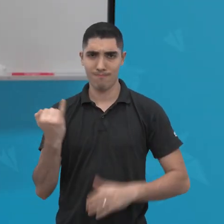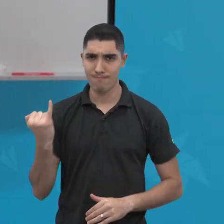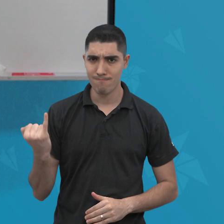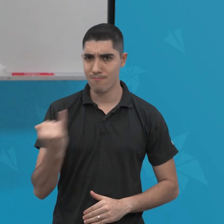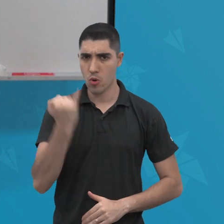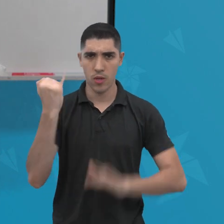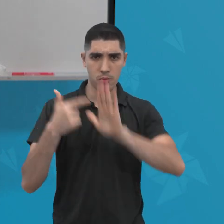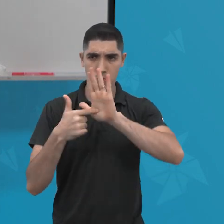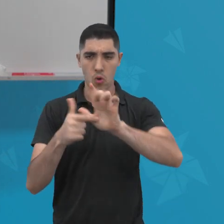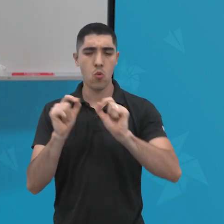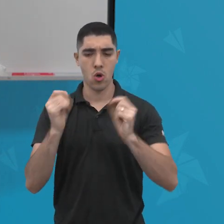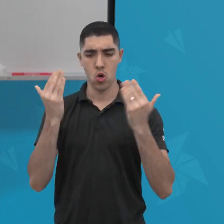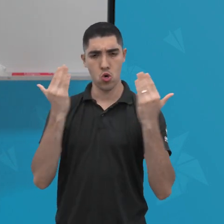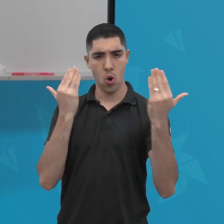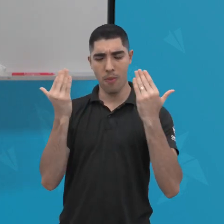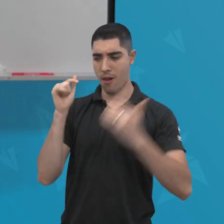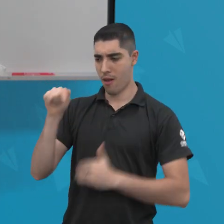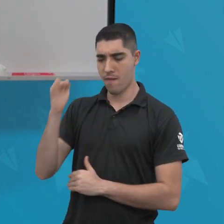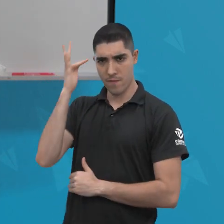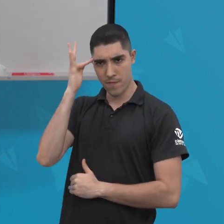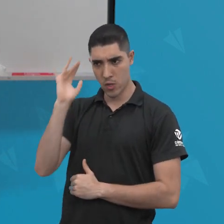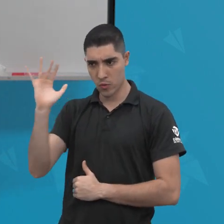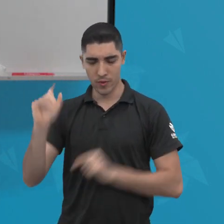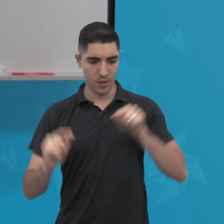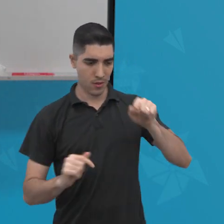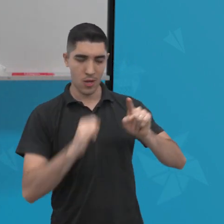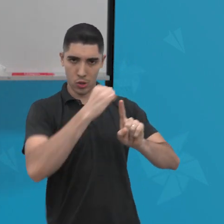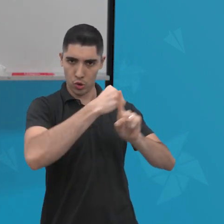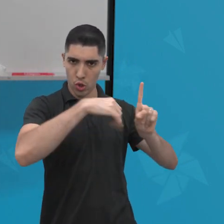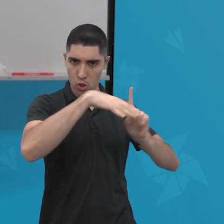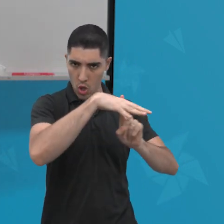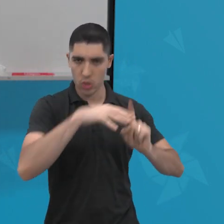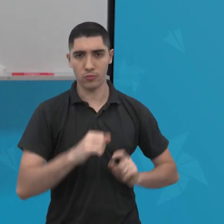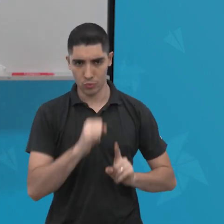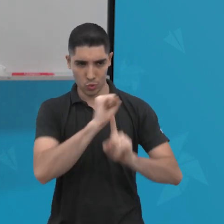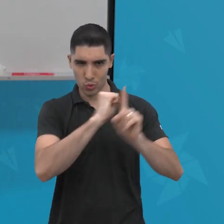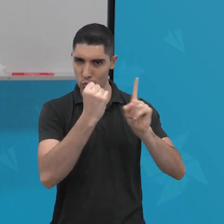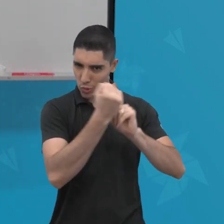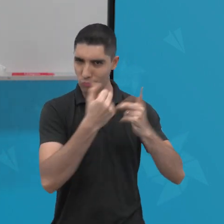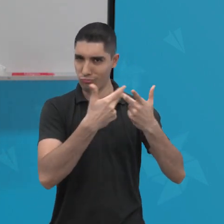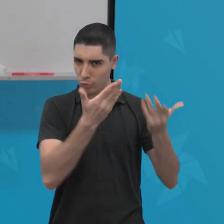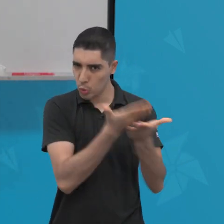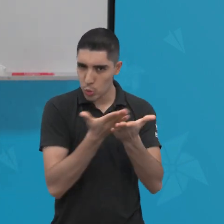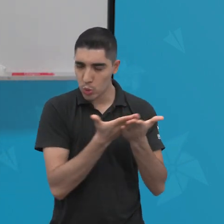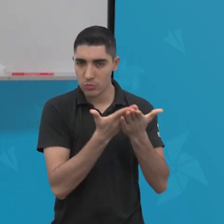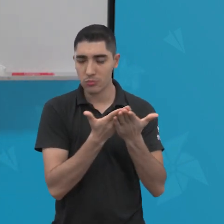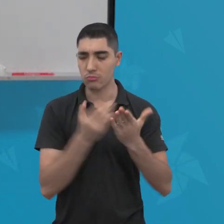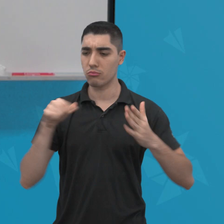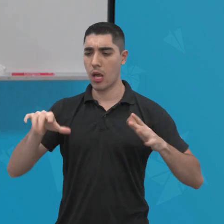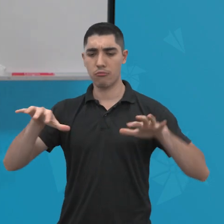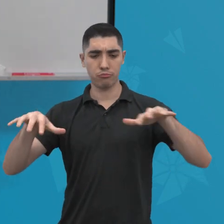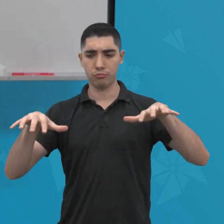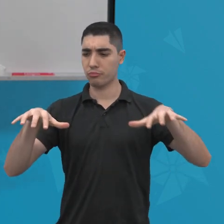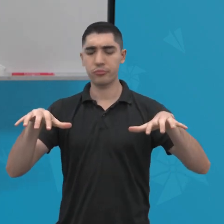importante, em termos dessa comparação entre filosofia e sociologia, é a gente partir da seguinte